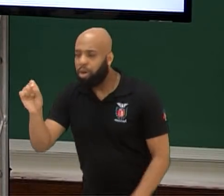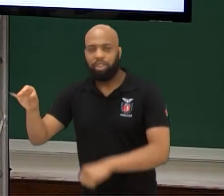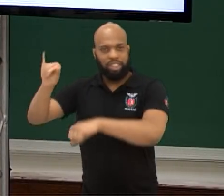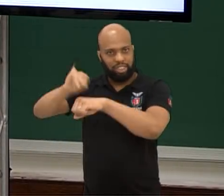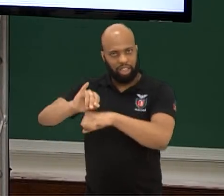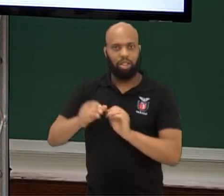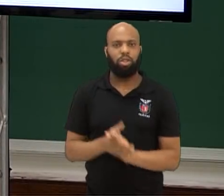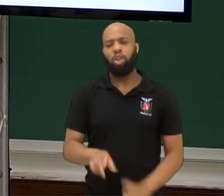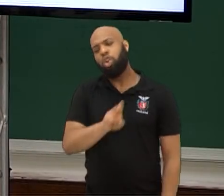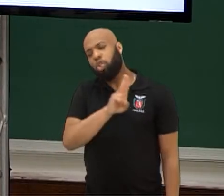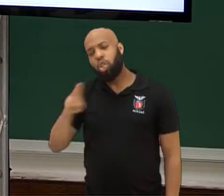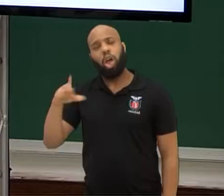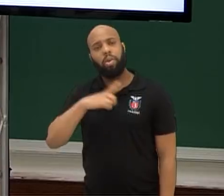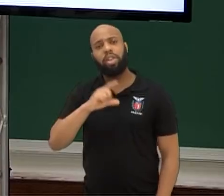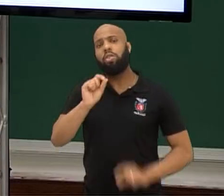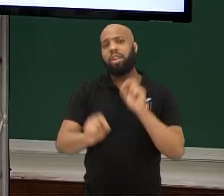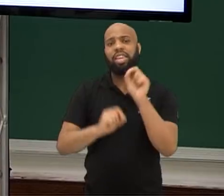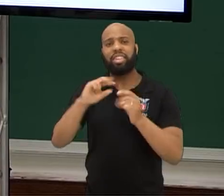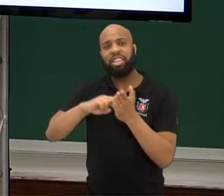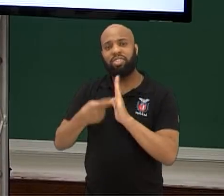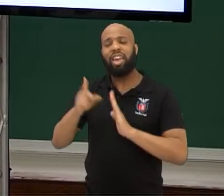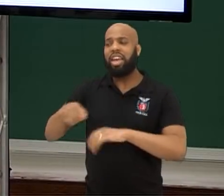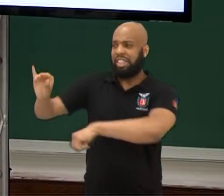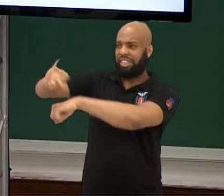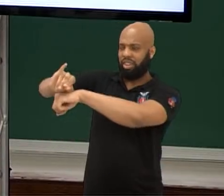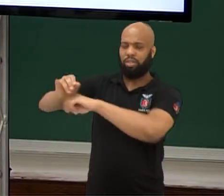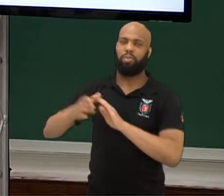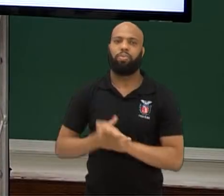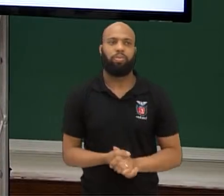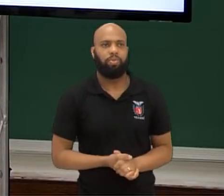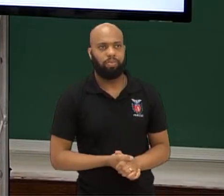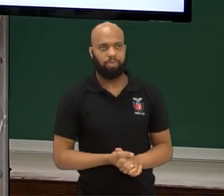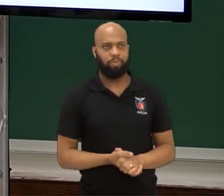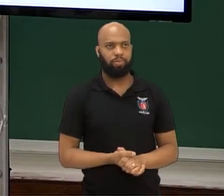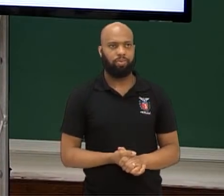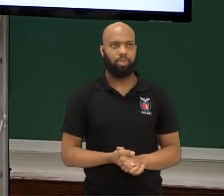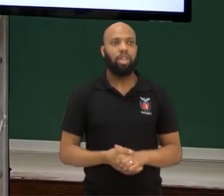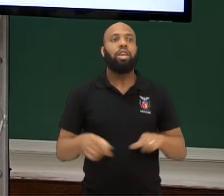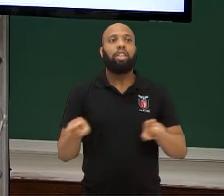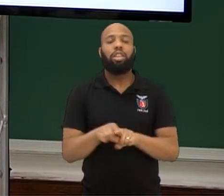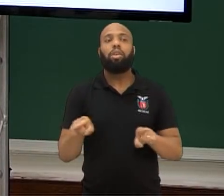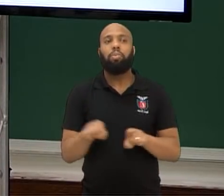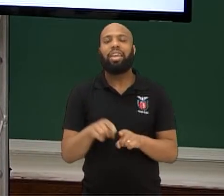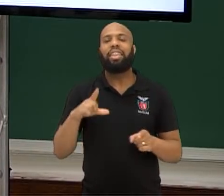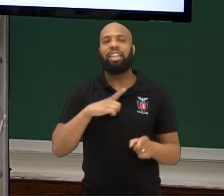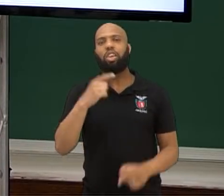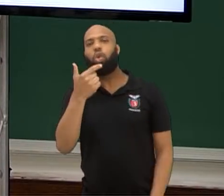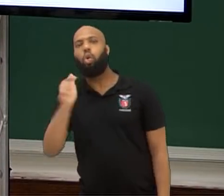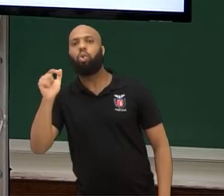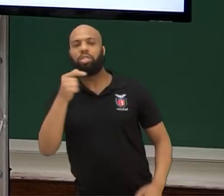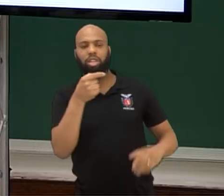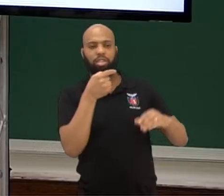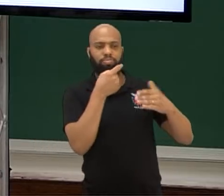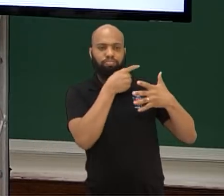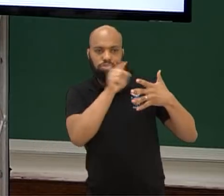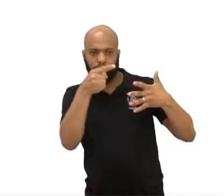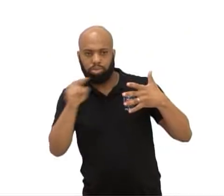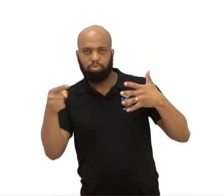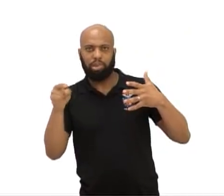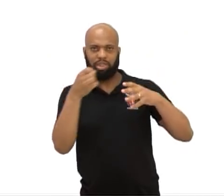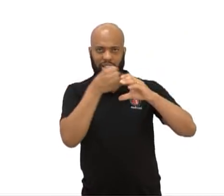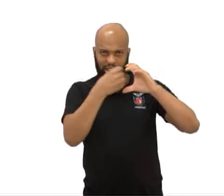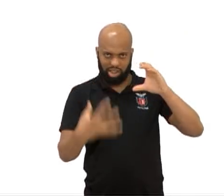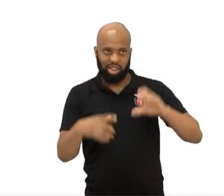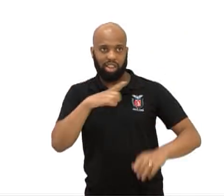Como o próprio nome já diz, é o centro da circunferência. Aí temos alguns outros elementos.